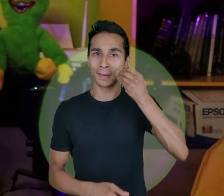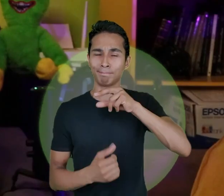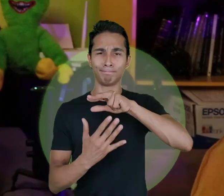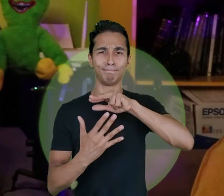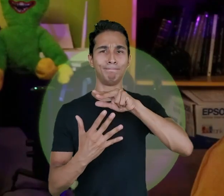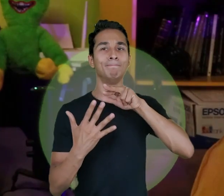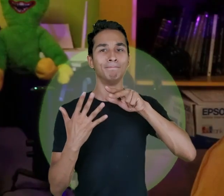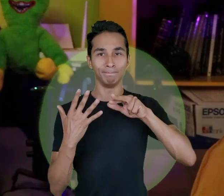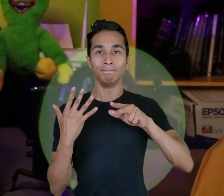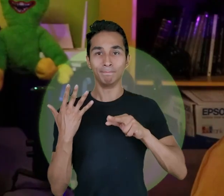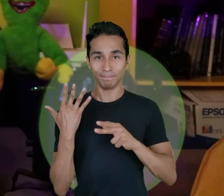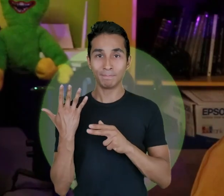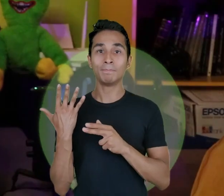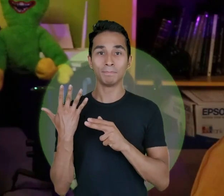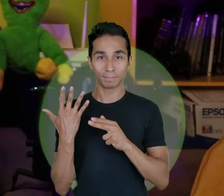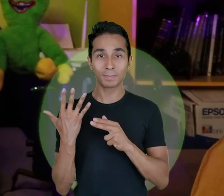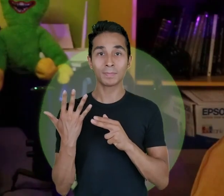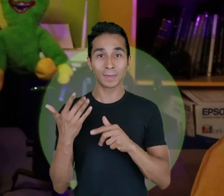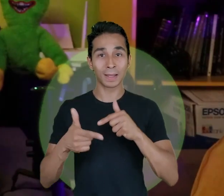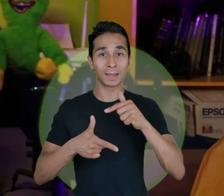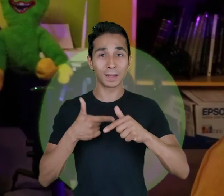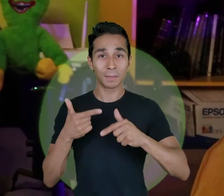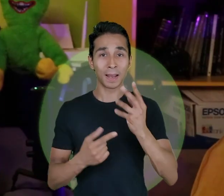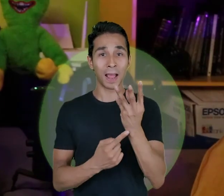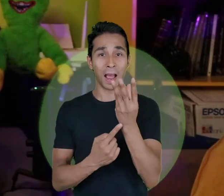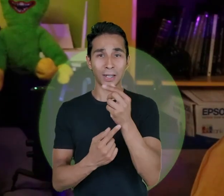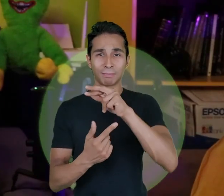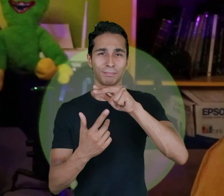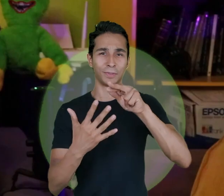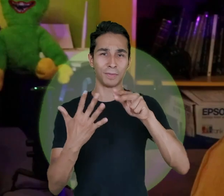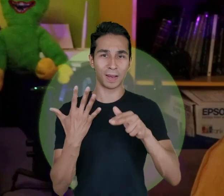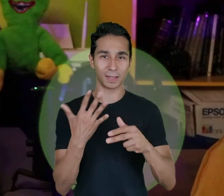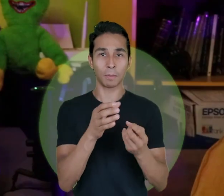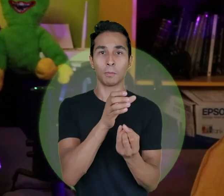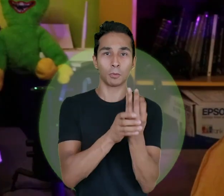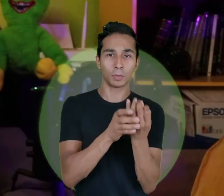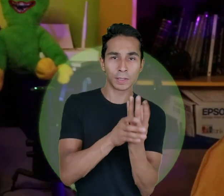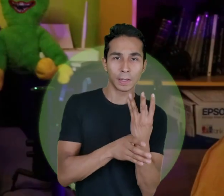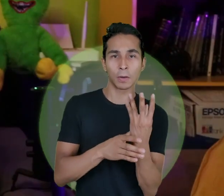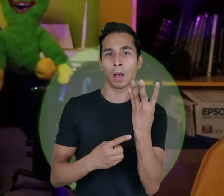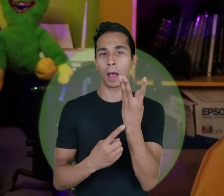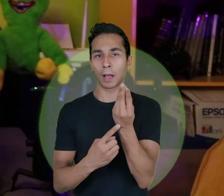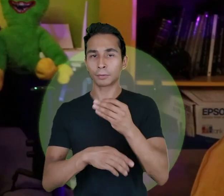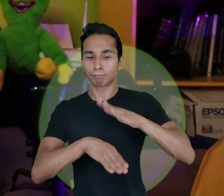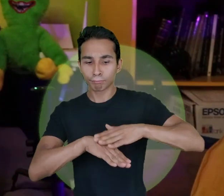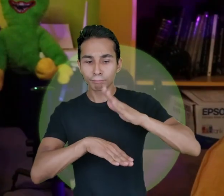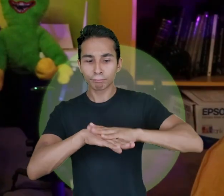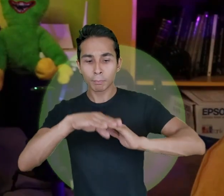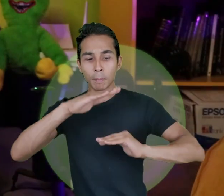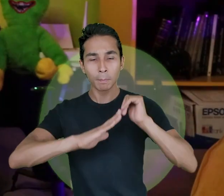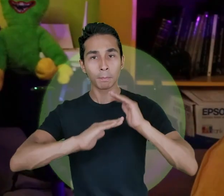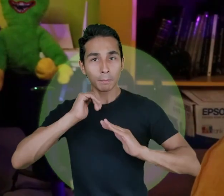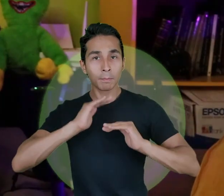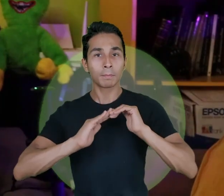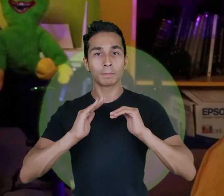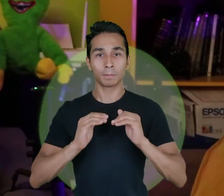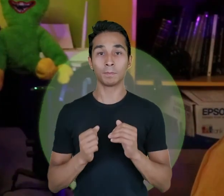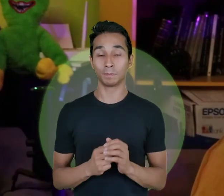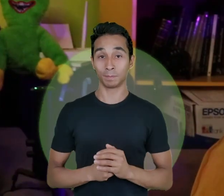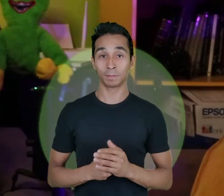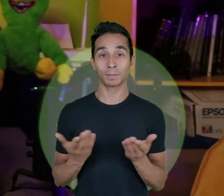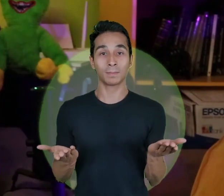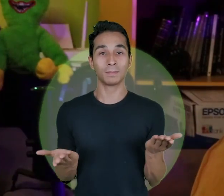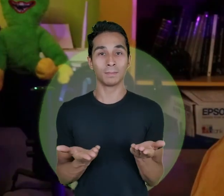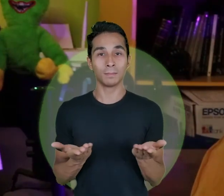assim, né? Então fui passando por vários caminhos aí da arte, da produção, enfim, tantas coisas. E eu acho que hoje a gente se sente um